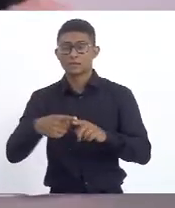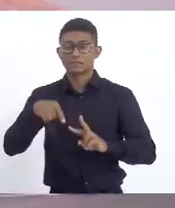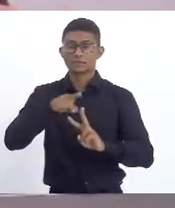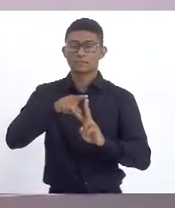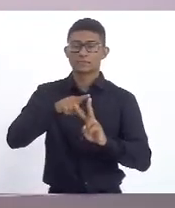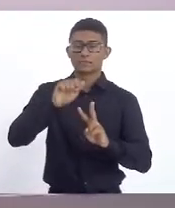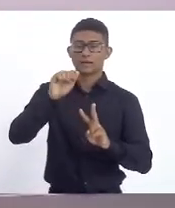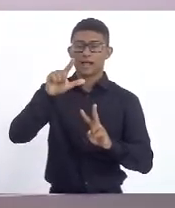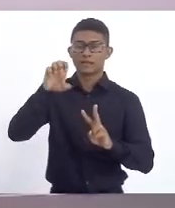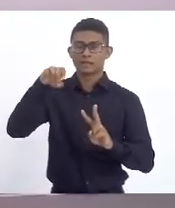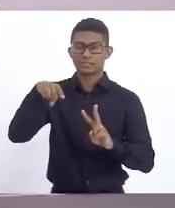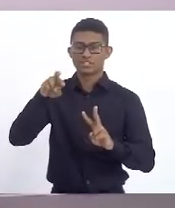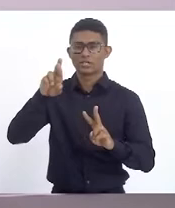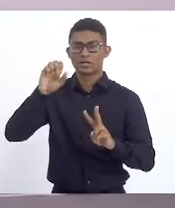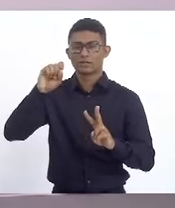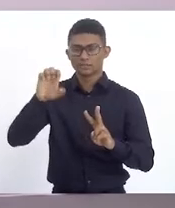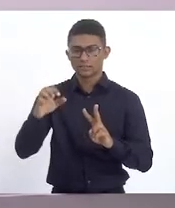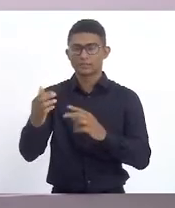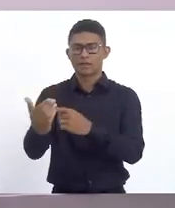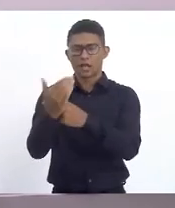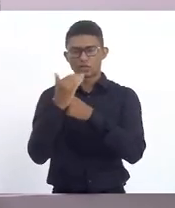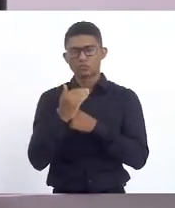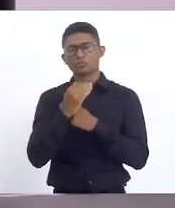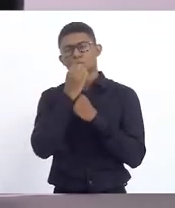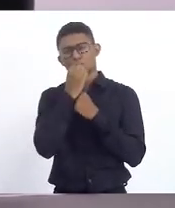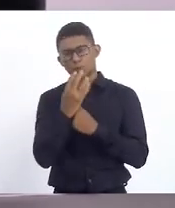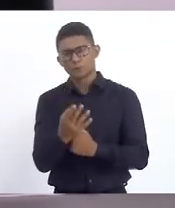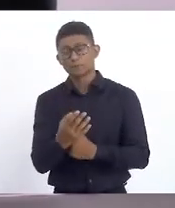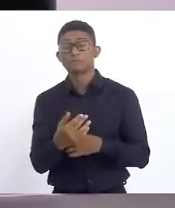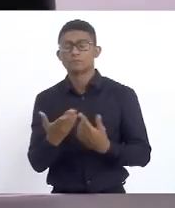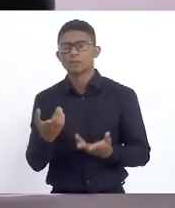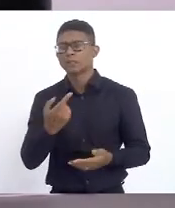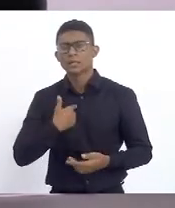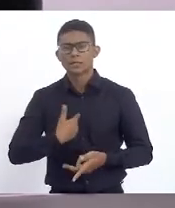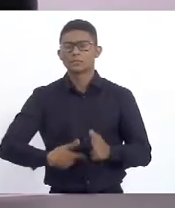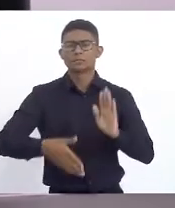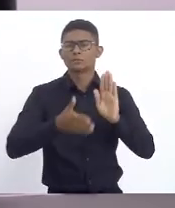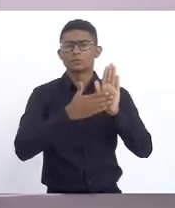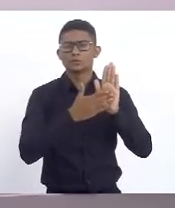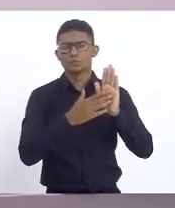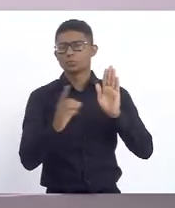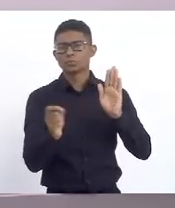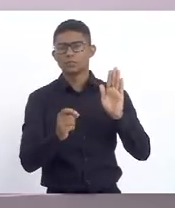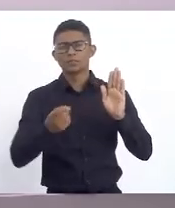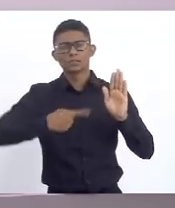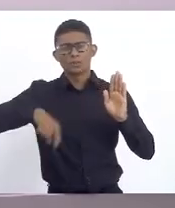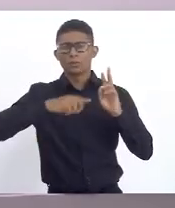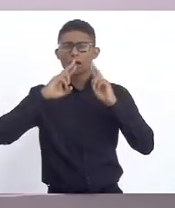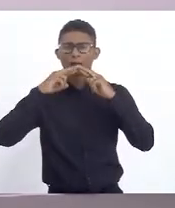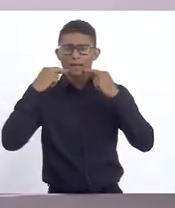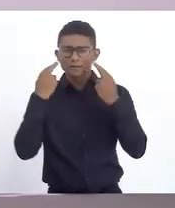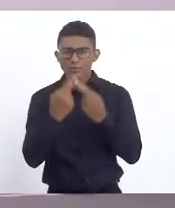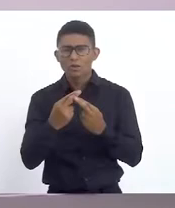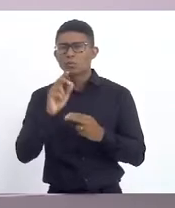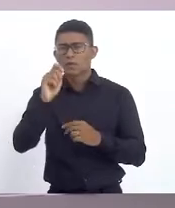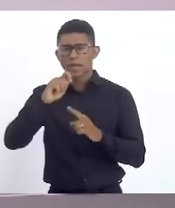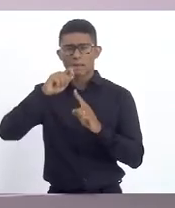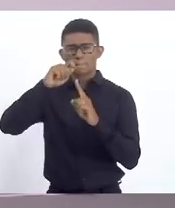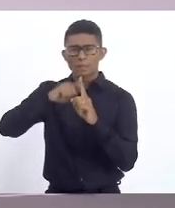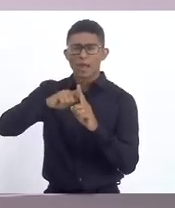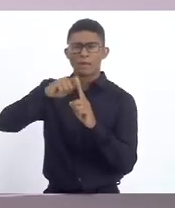dizer, Lucinha, até propor se nós façamos essas reuniões de 30 em 30 dias, 60 em